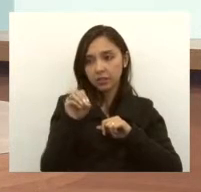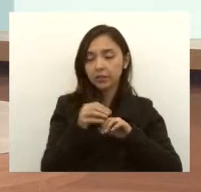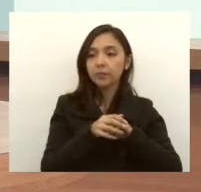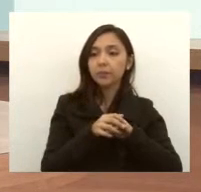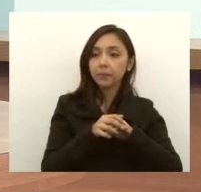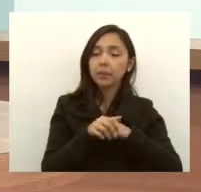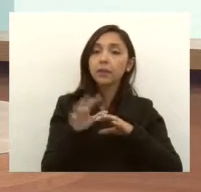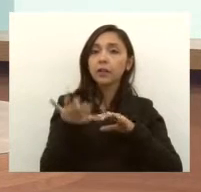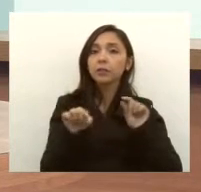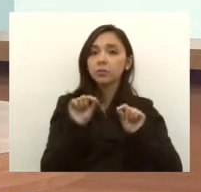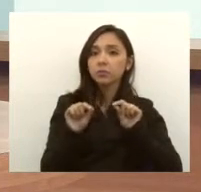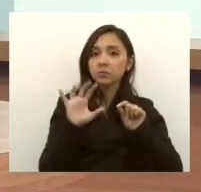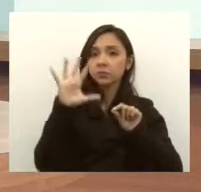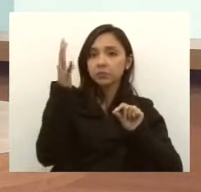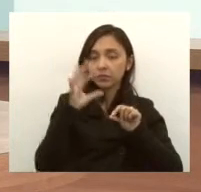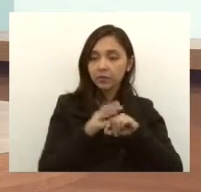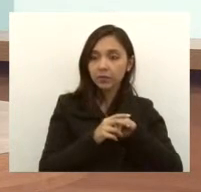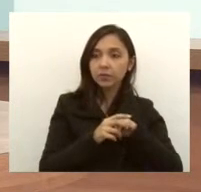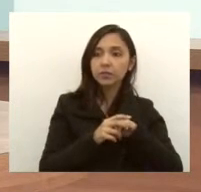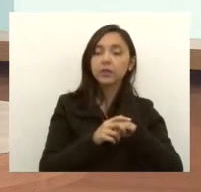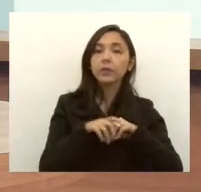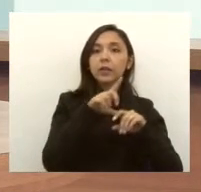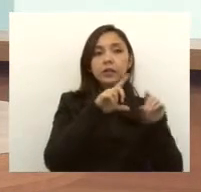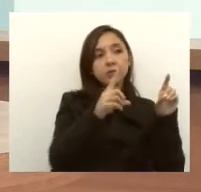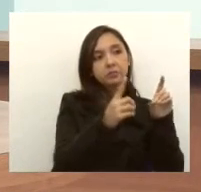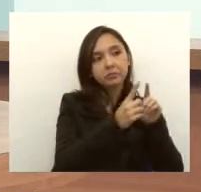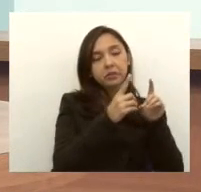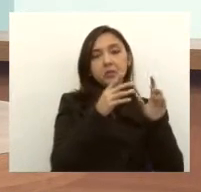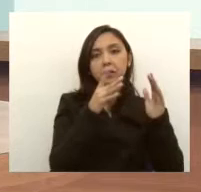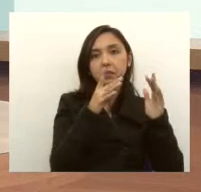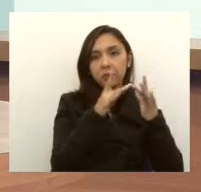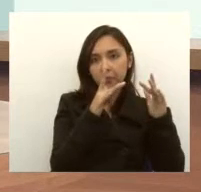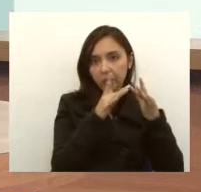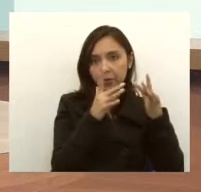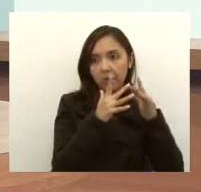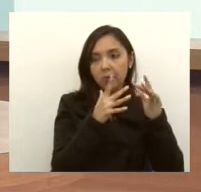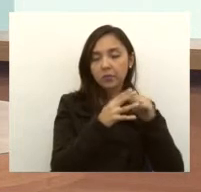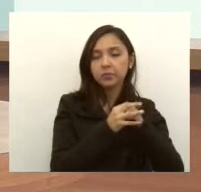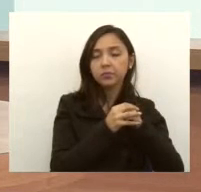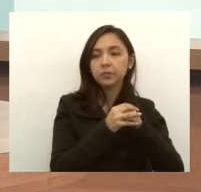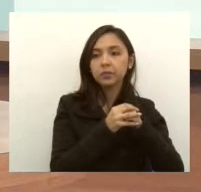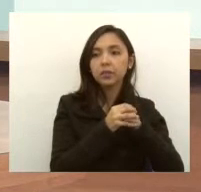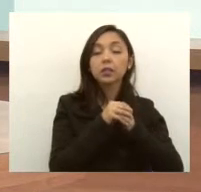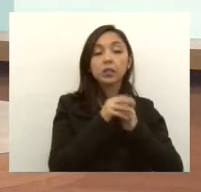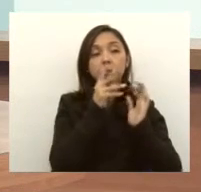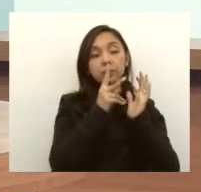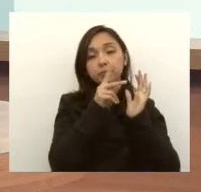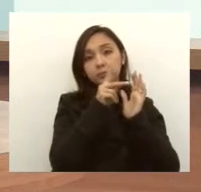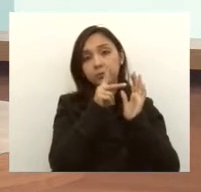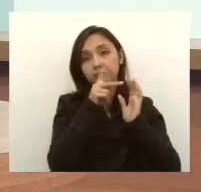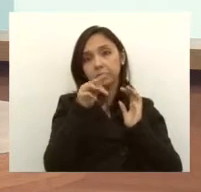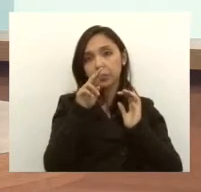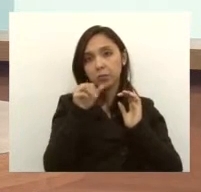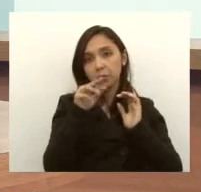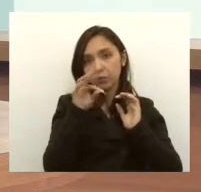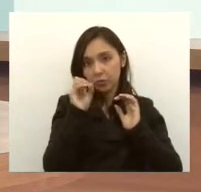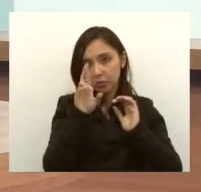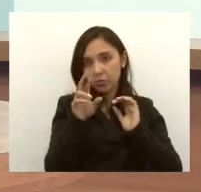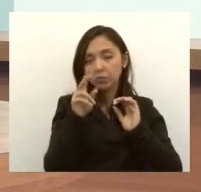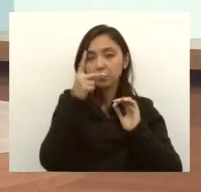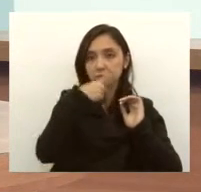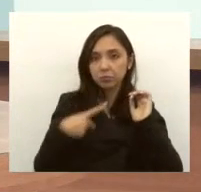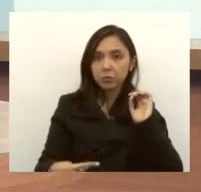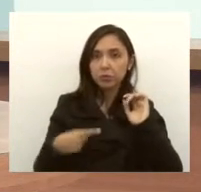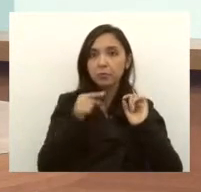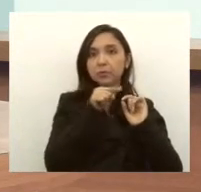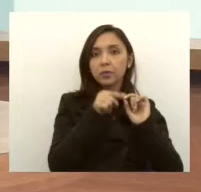Seminaldo. E o que aconteceu? Entraram em contato com o promotor público responsável pelo caso,